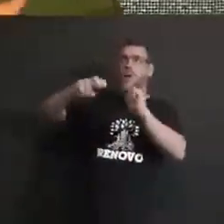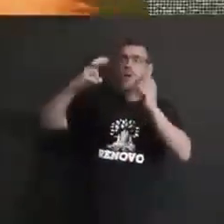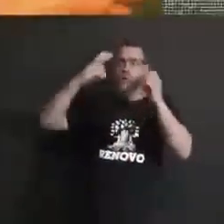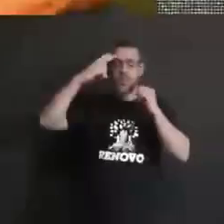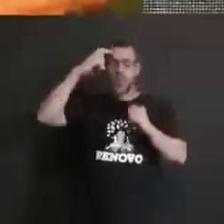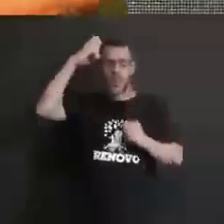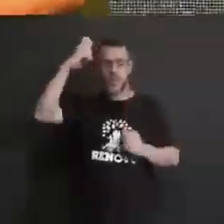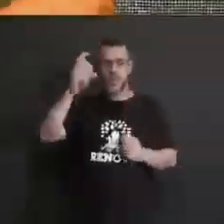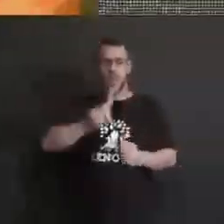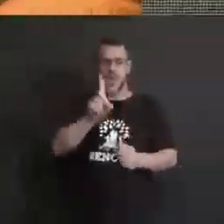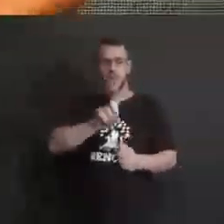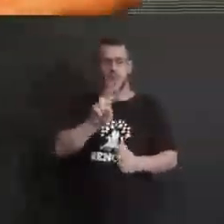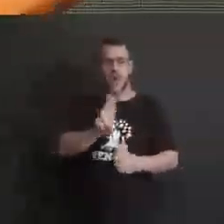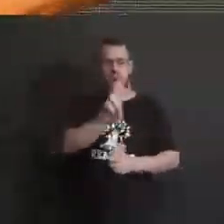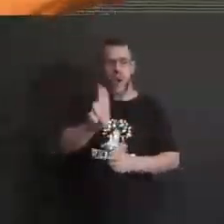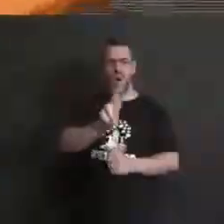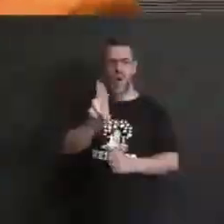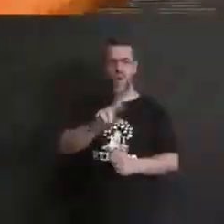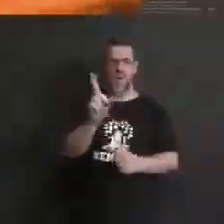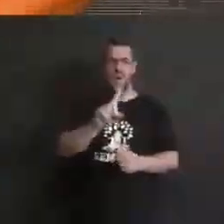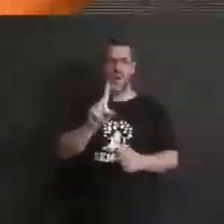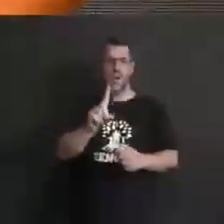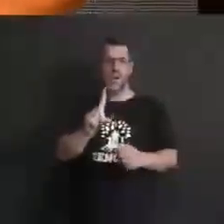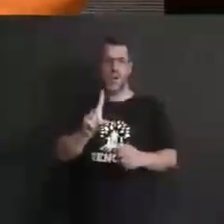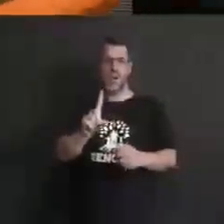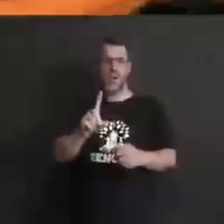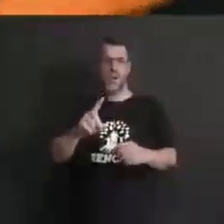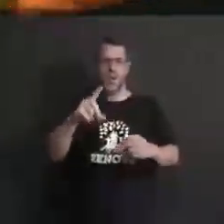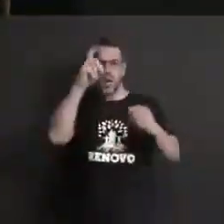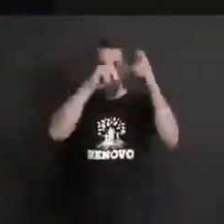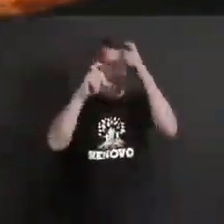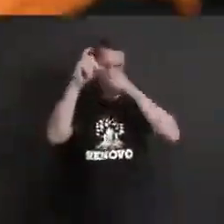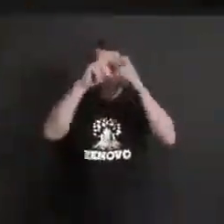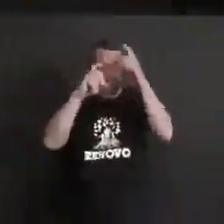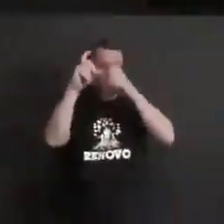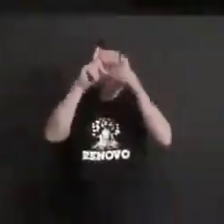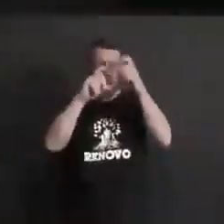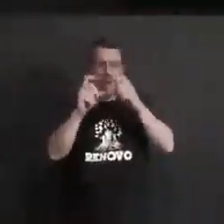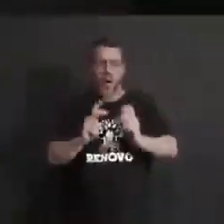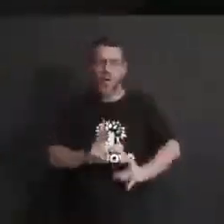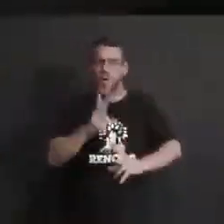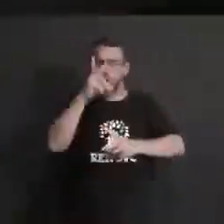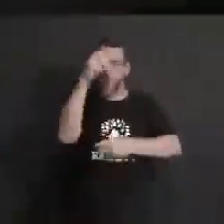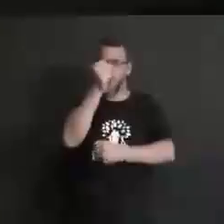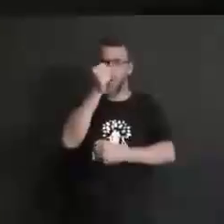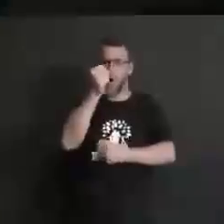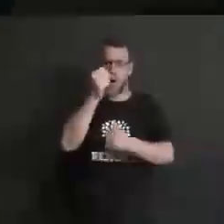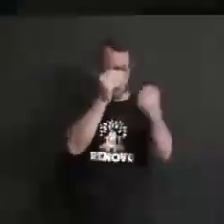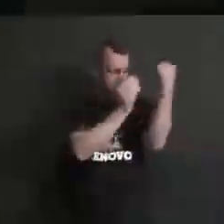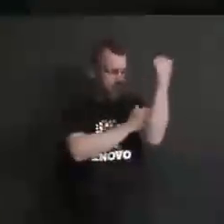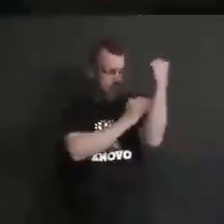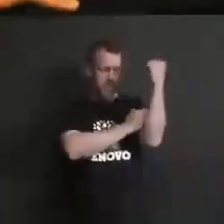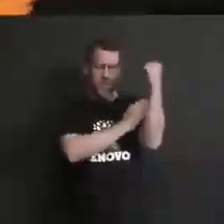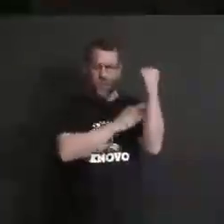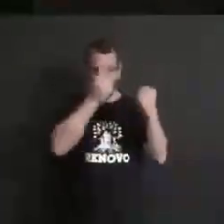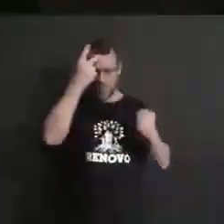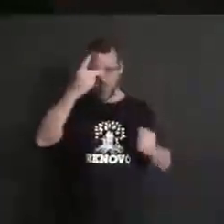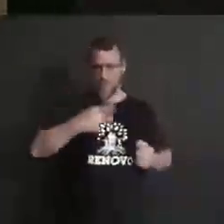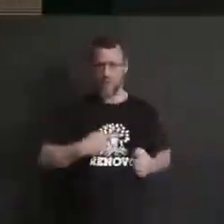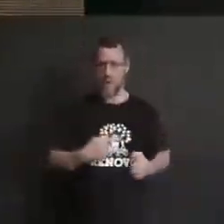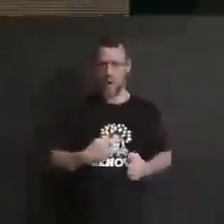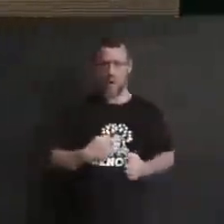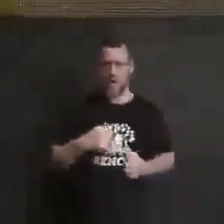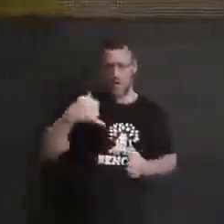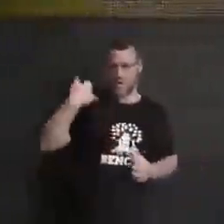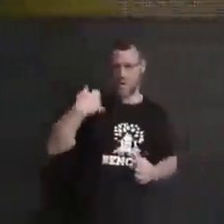é, ele não usa, ele não está preocupado com a força do seu braço. Ele não está preocupado com a sua idade.